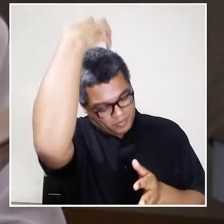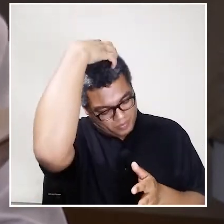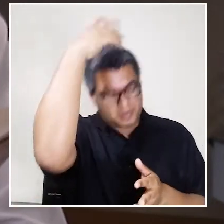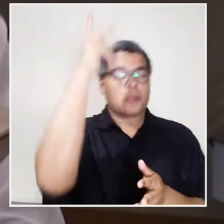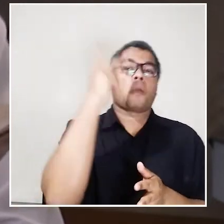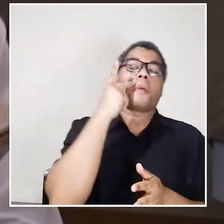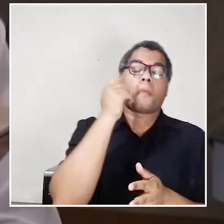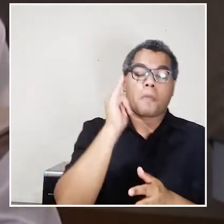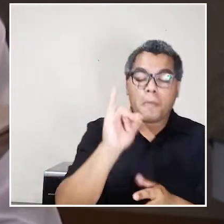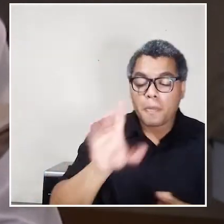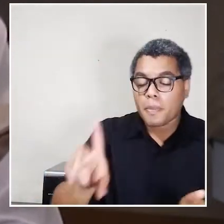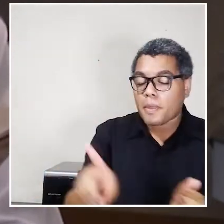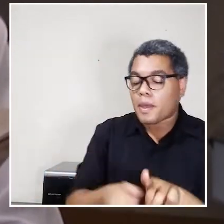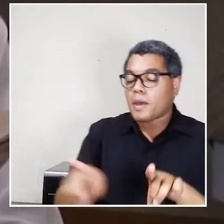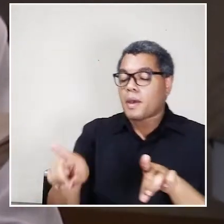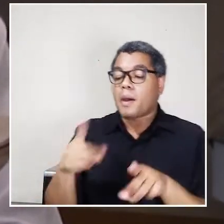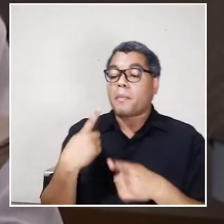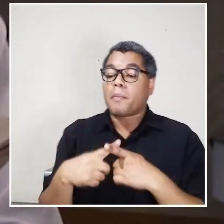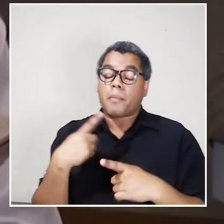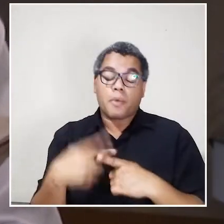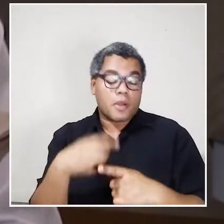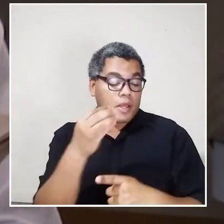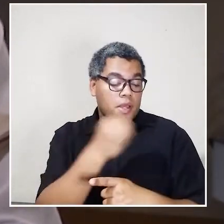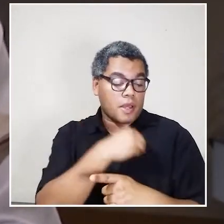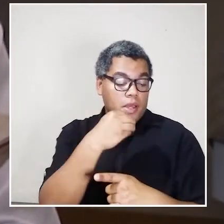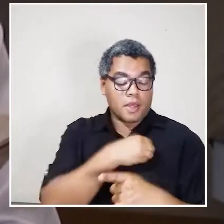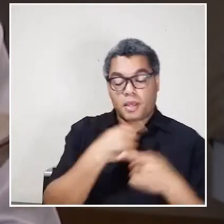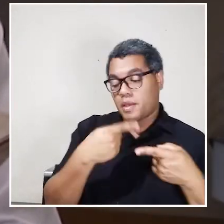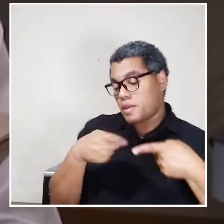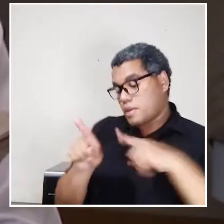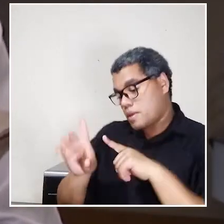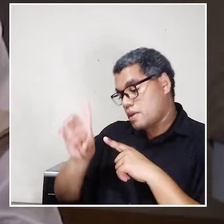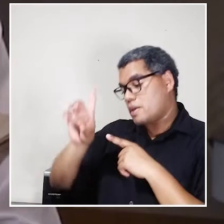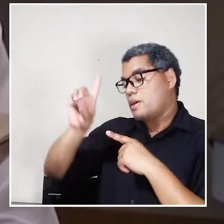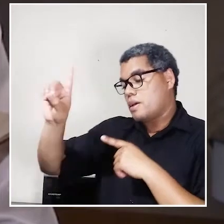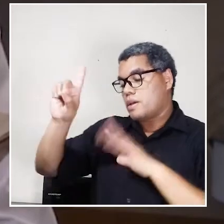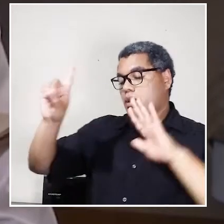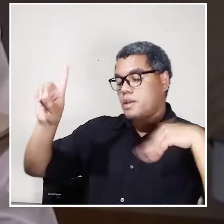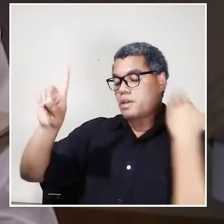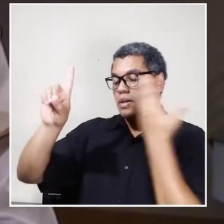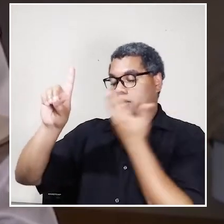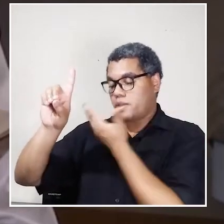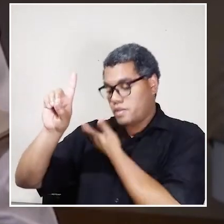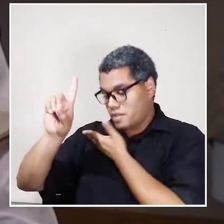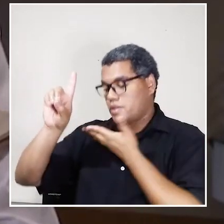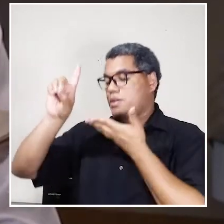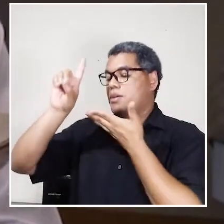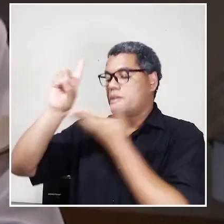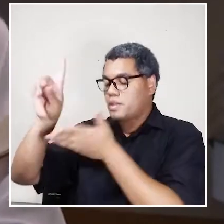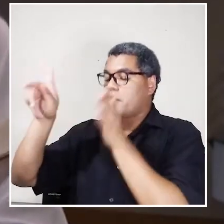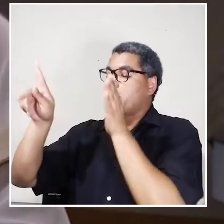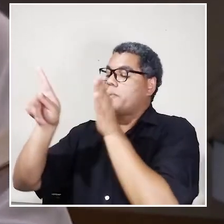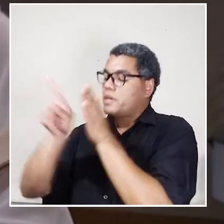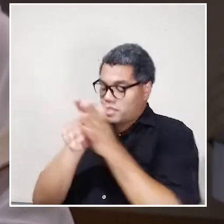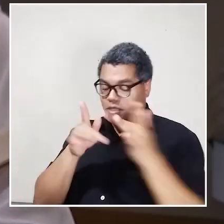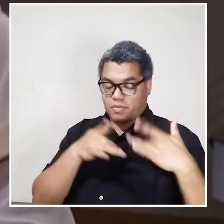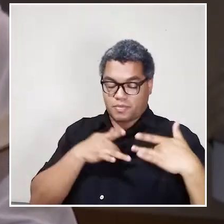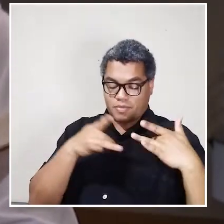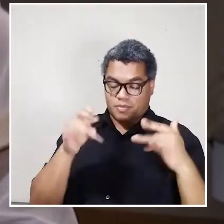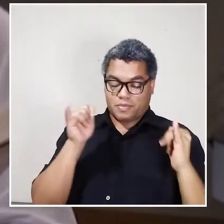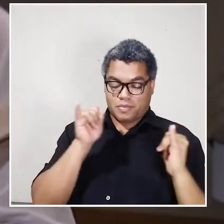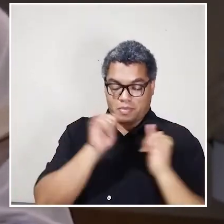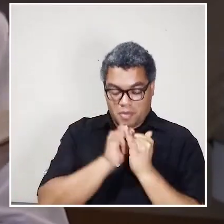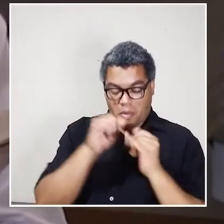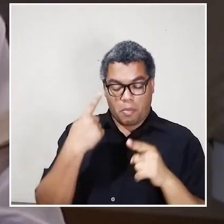príncipes e a nossos pais, porque temos pecado contra ti. Ao Senhor nosso Deus pertence a misericórdia e o